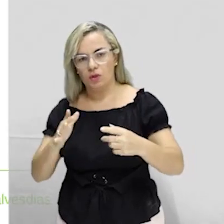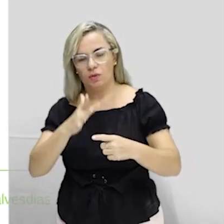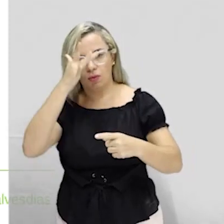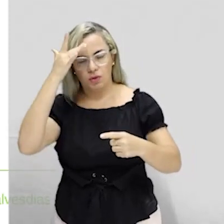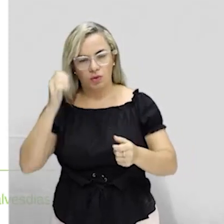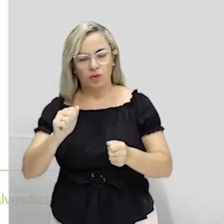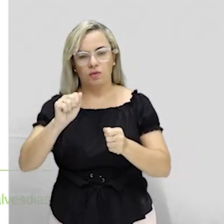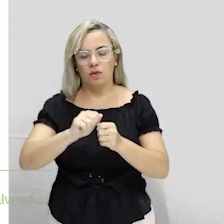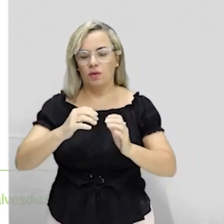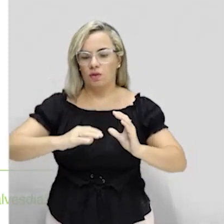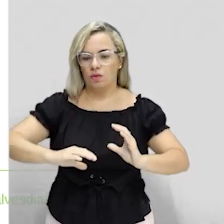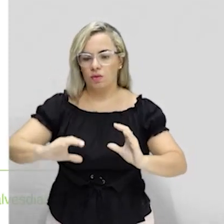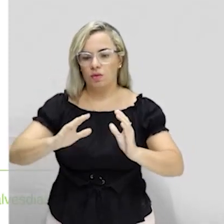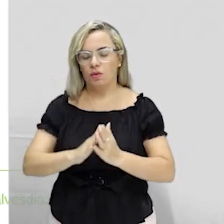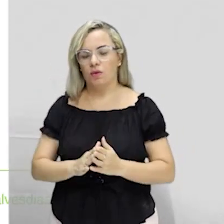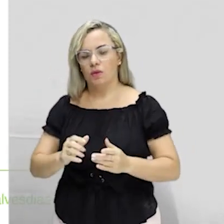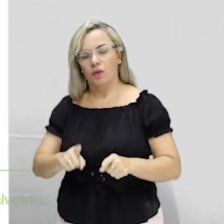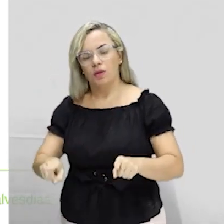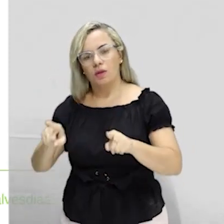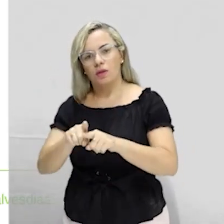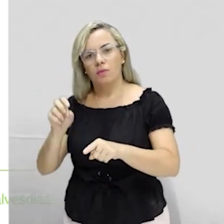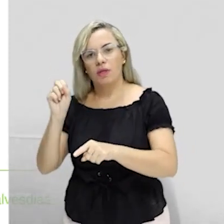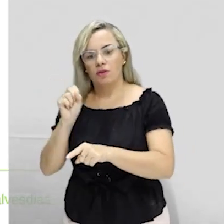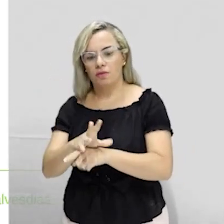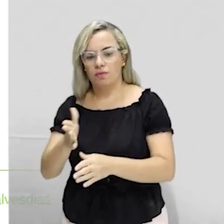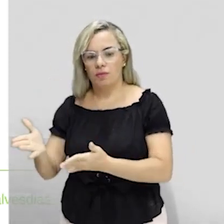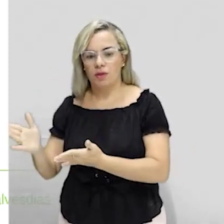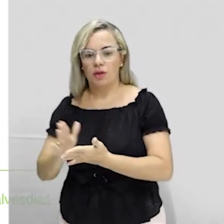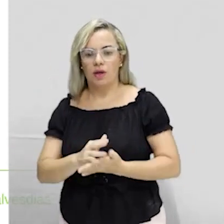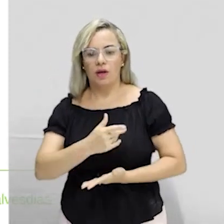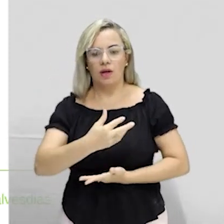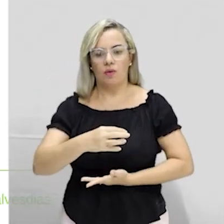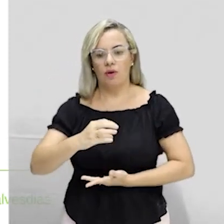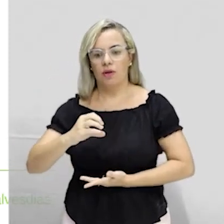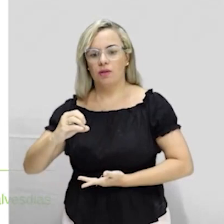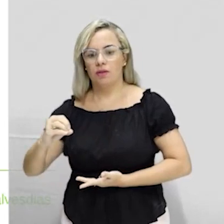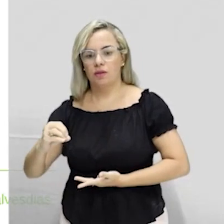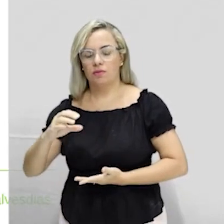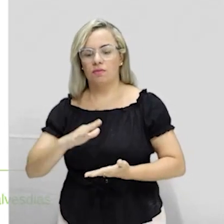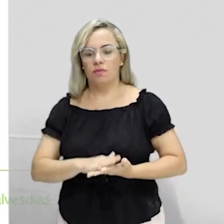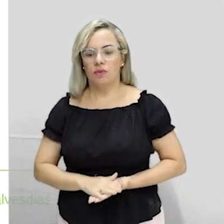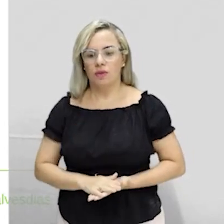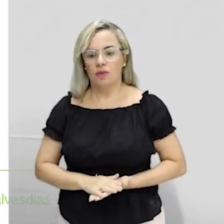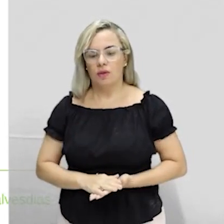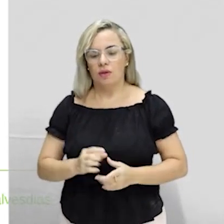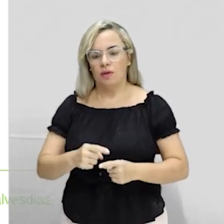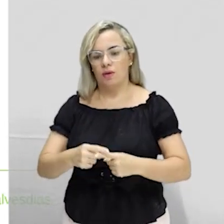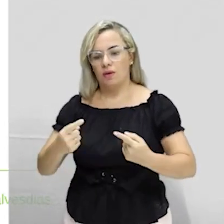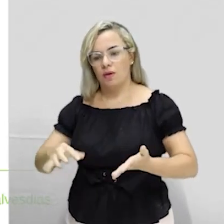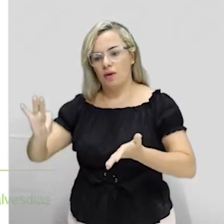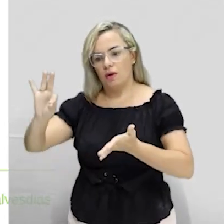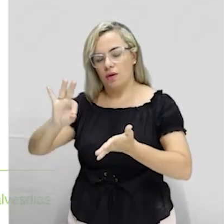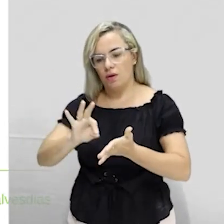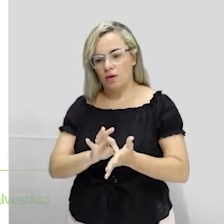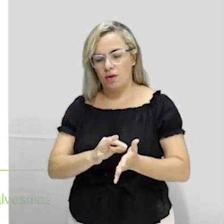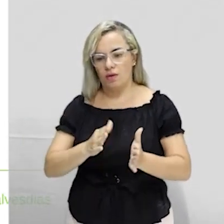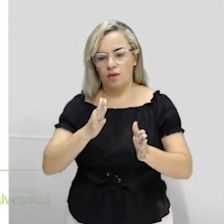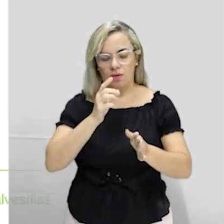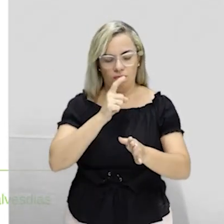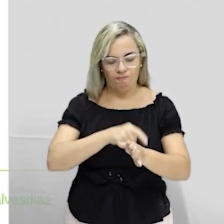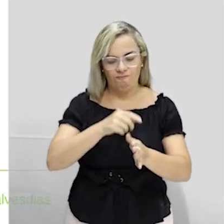Grava isso. Era igual a 300. Entretanto, as inscrições foram